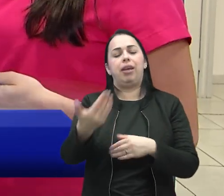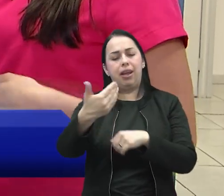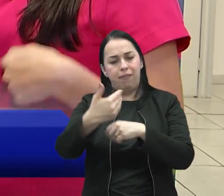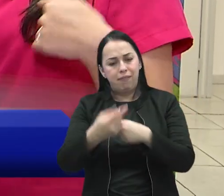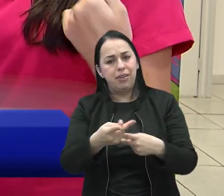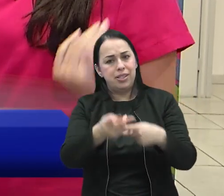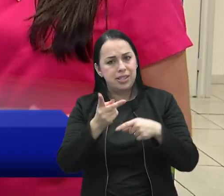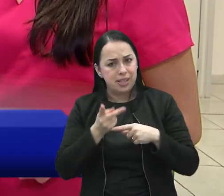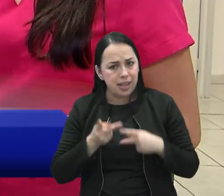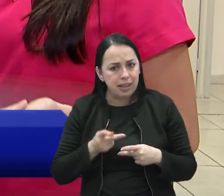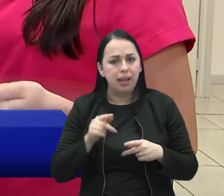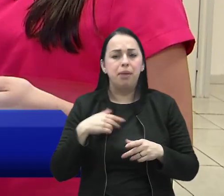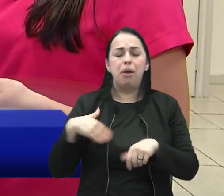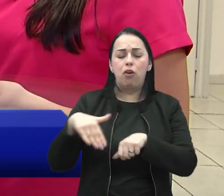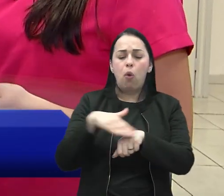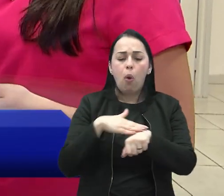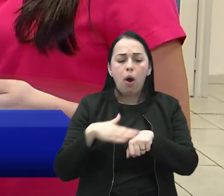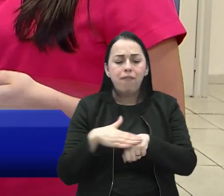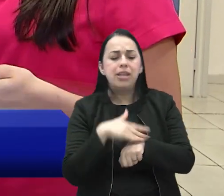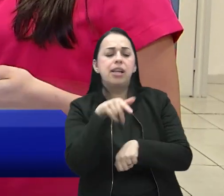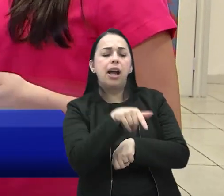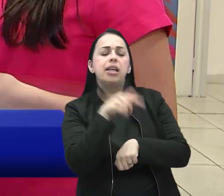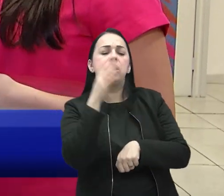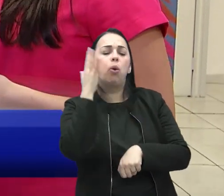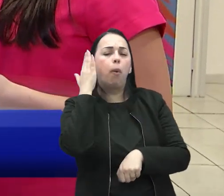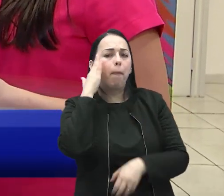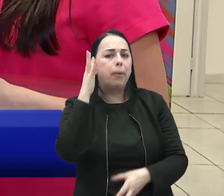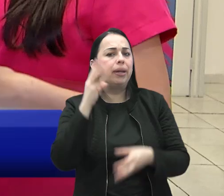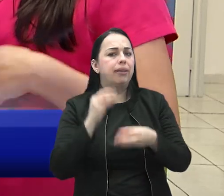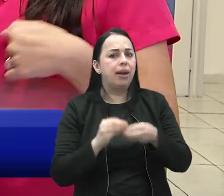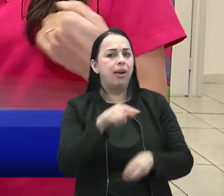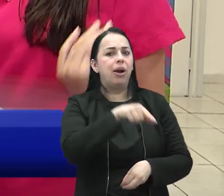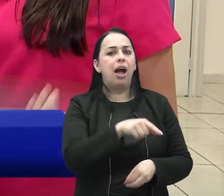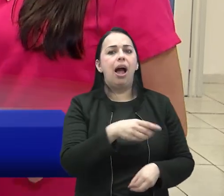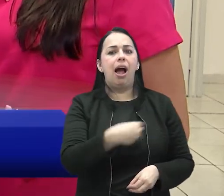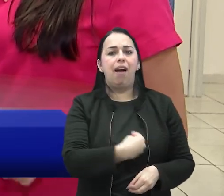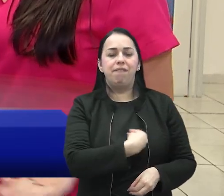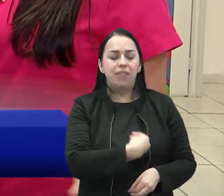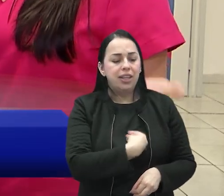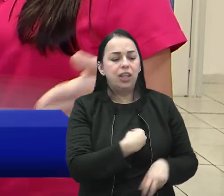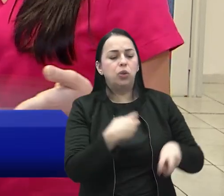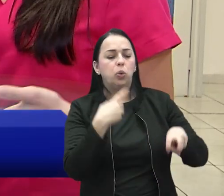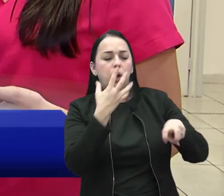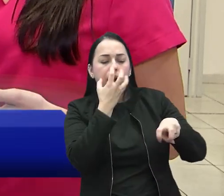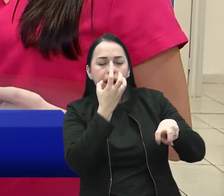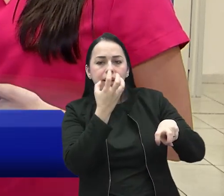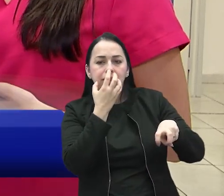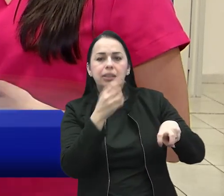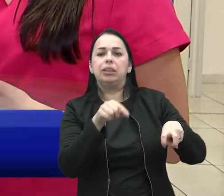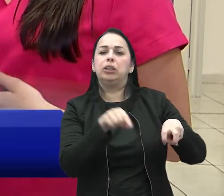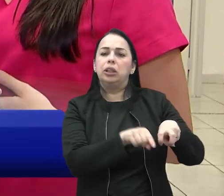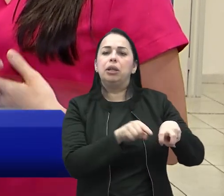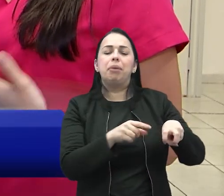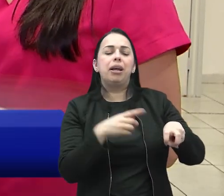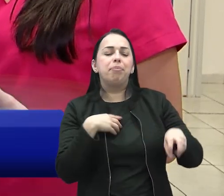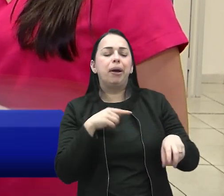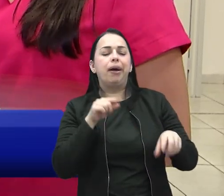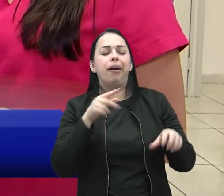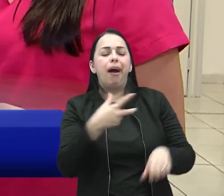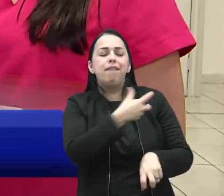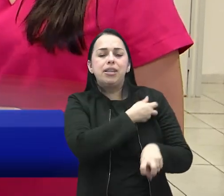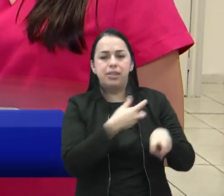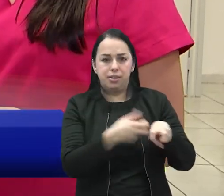venha até a gente para conversar, para a gente entender a rotina desse paciente, entender o estilo de vida, para definir um protocolo realmente ideal para